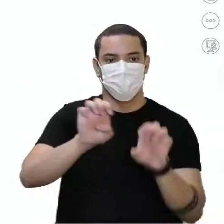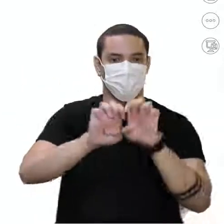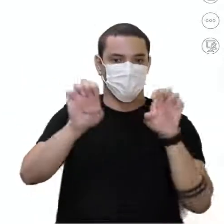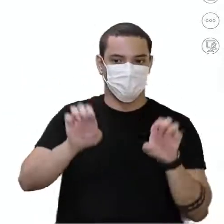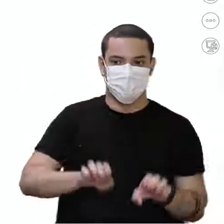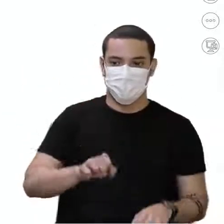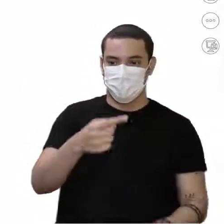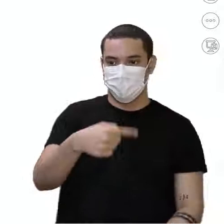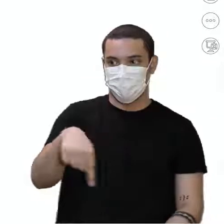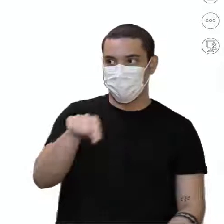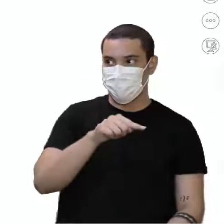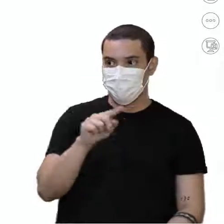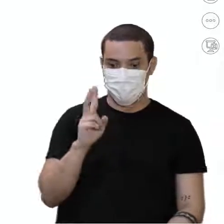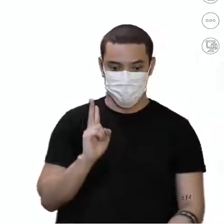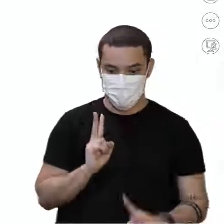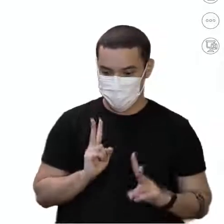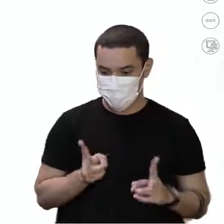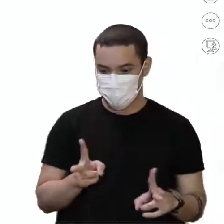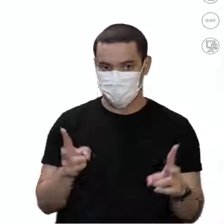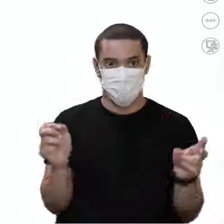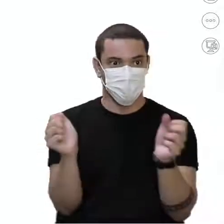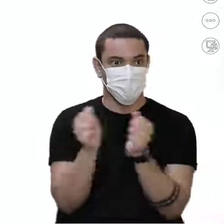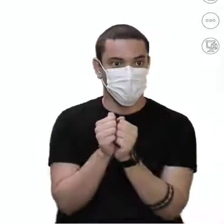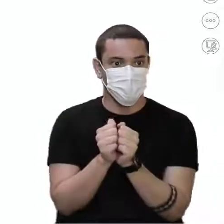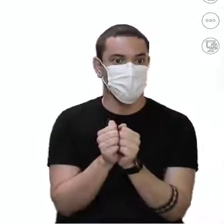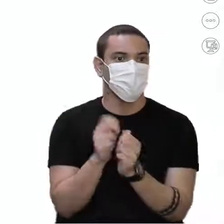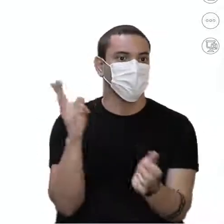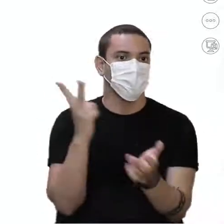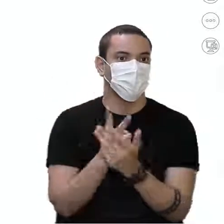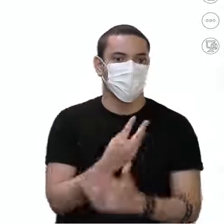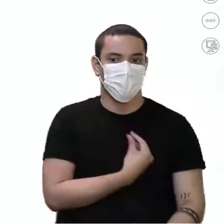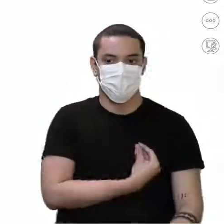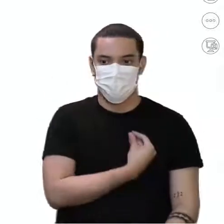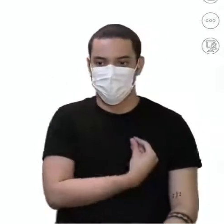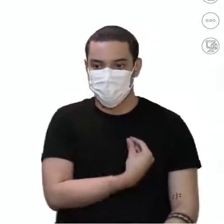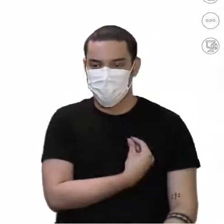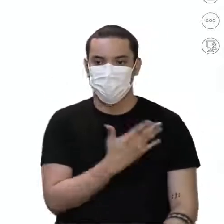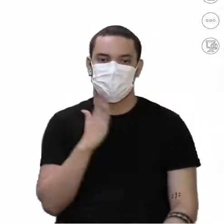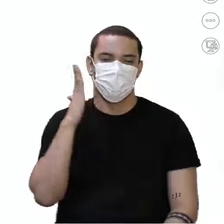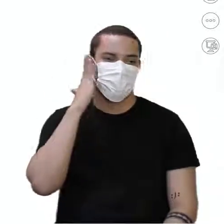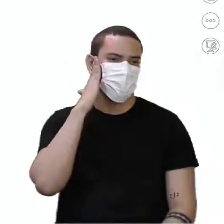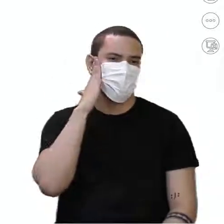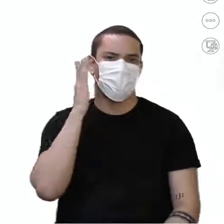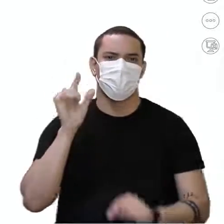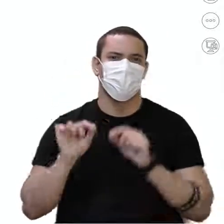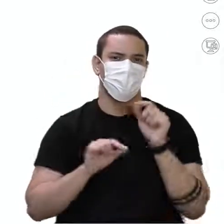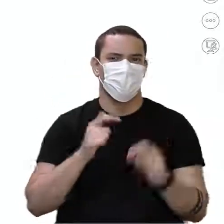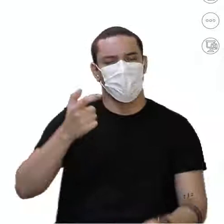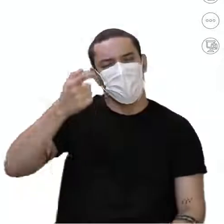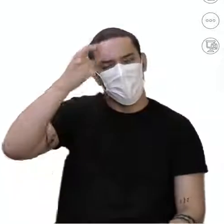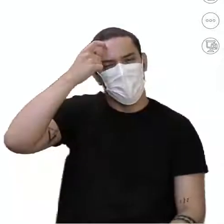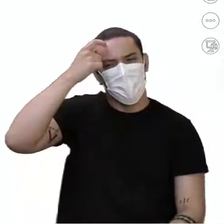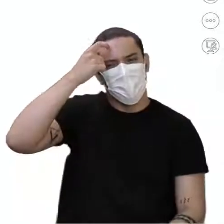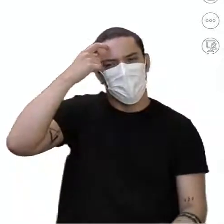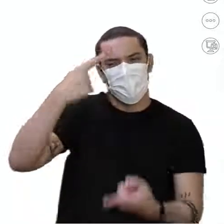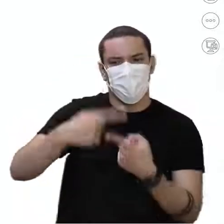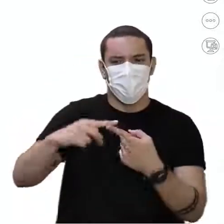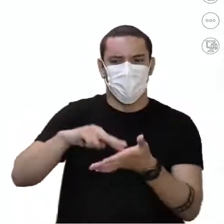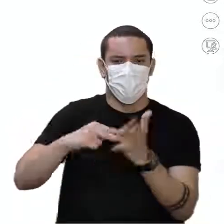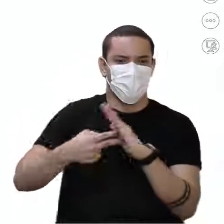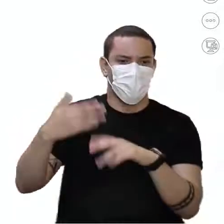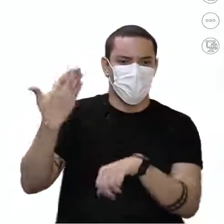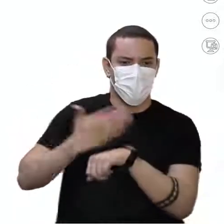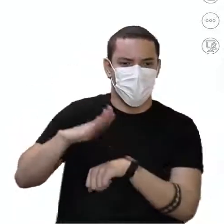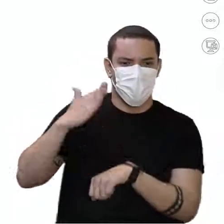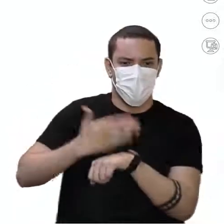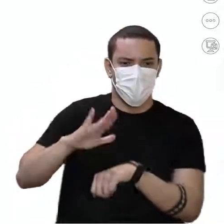vocês mantenham a estrutura cada vez viva na mente de vocês, porque é praticando que a